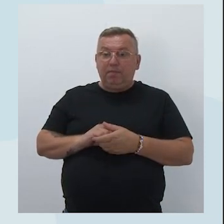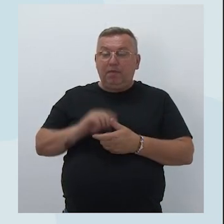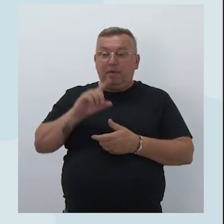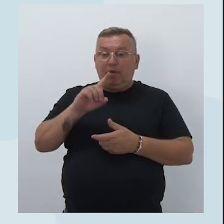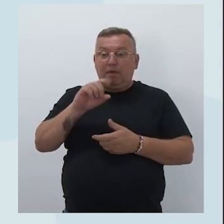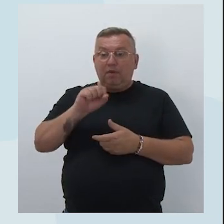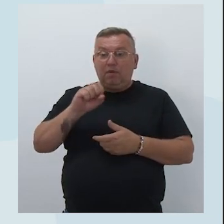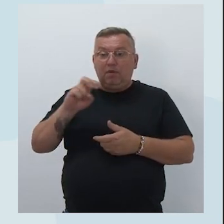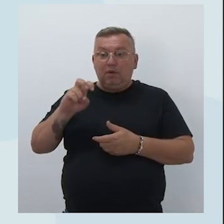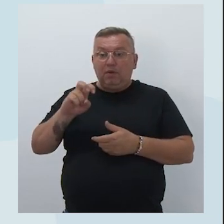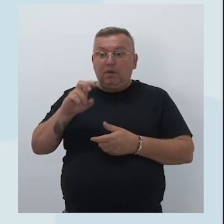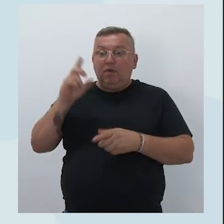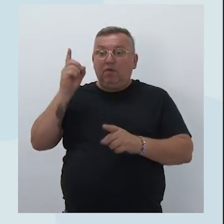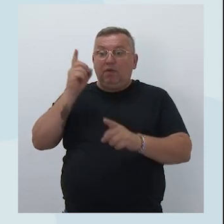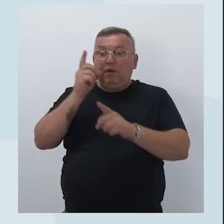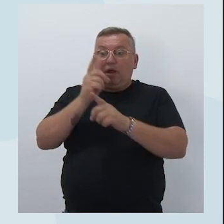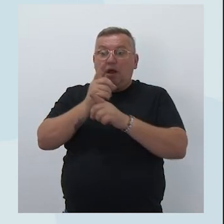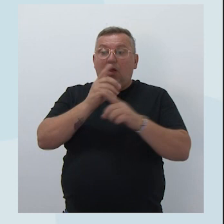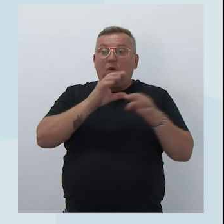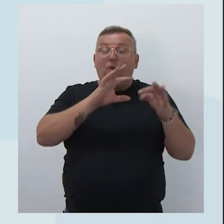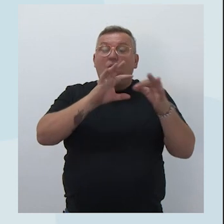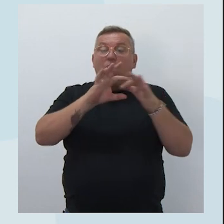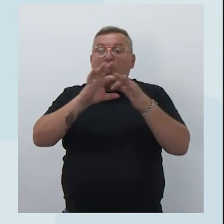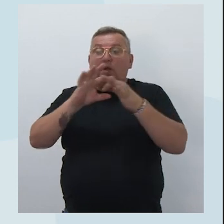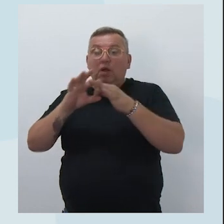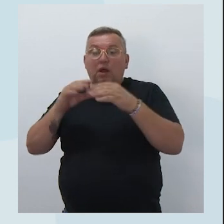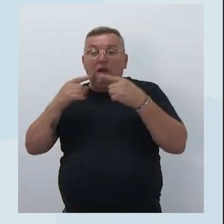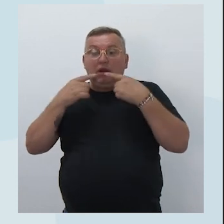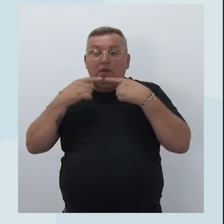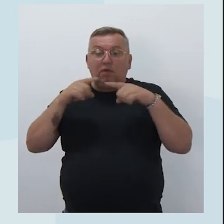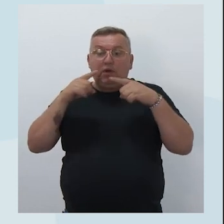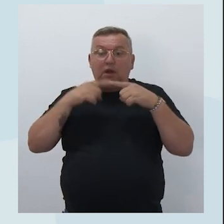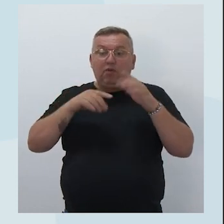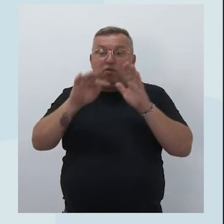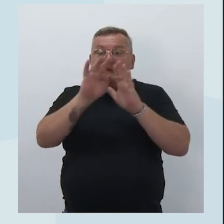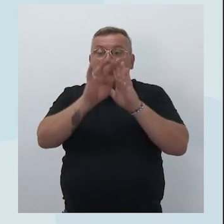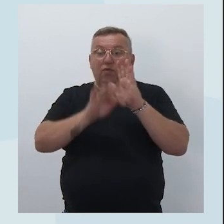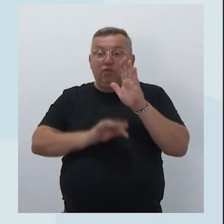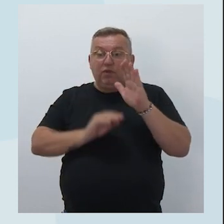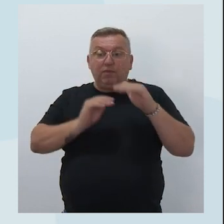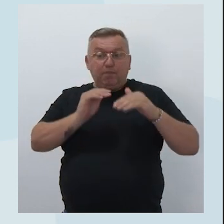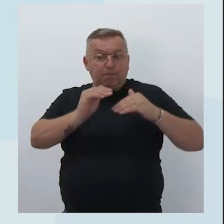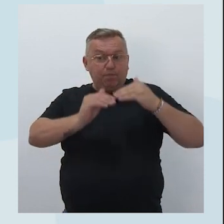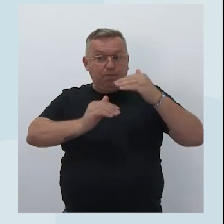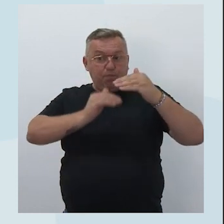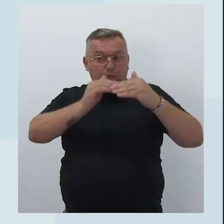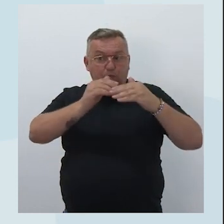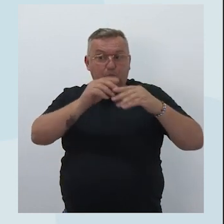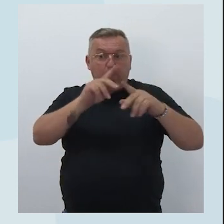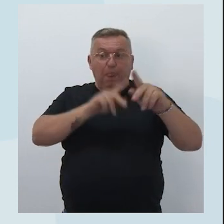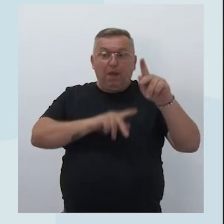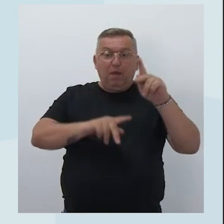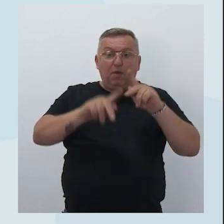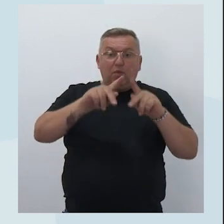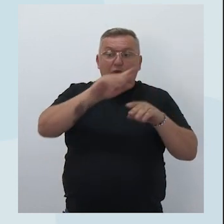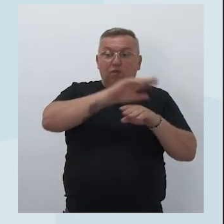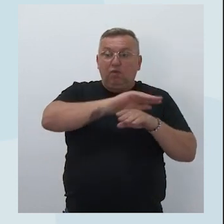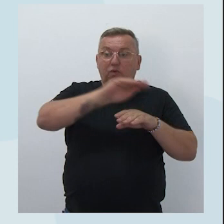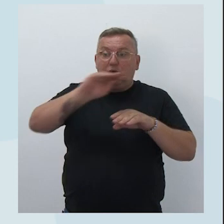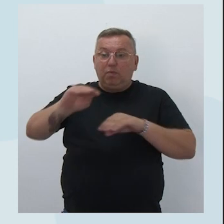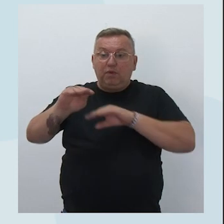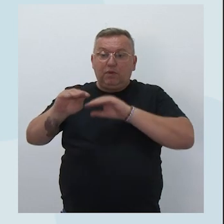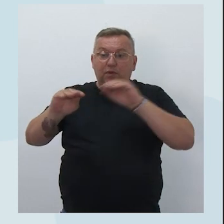105, que é identificar, contextualizar e criticar tipologias evolutivas,